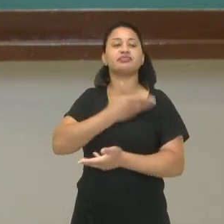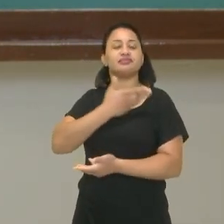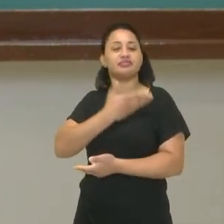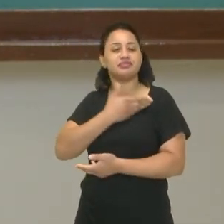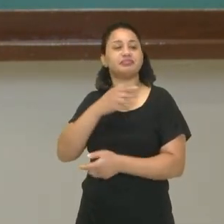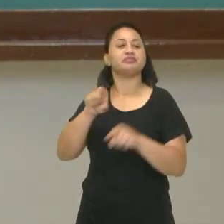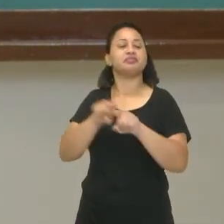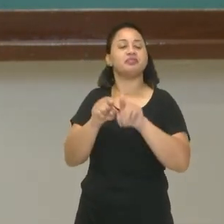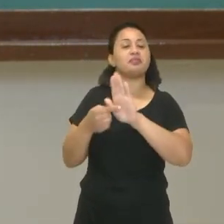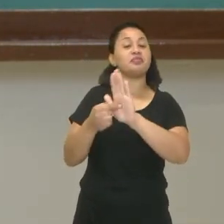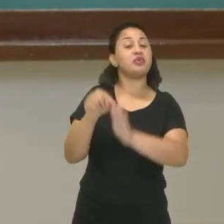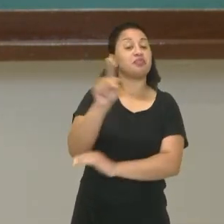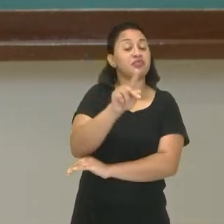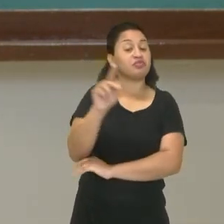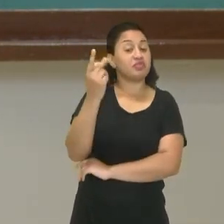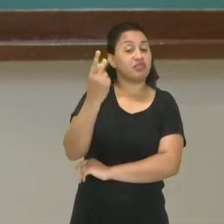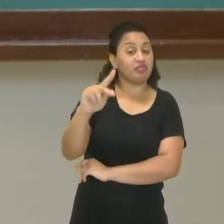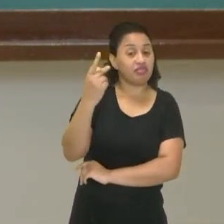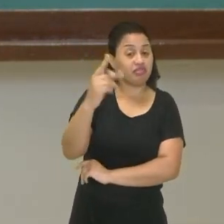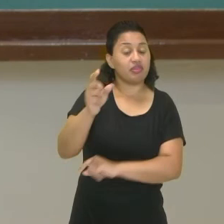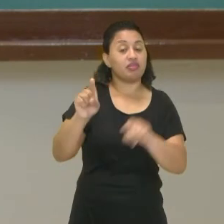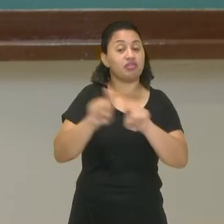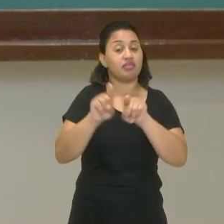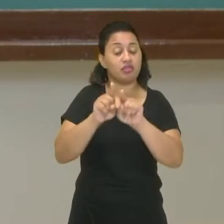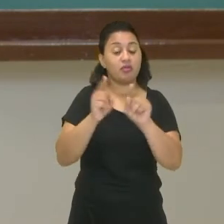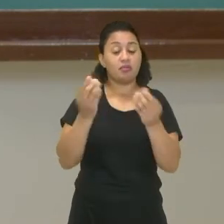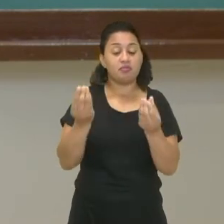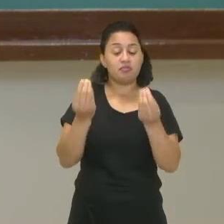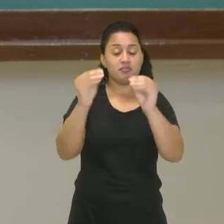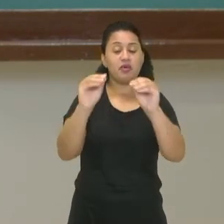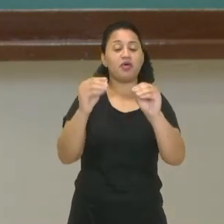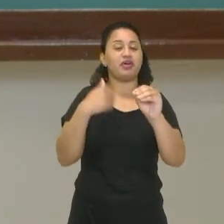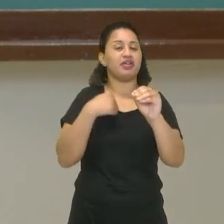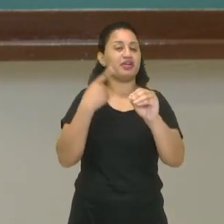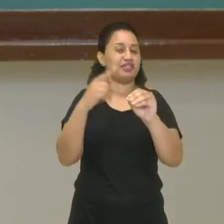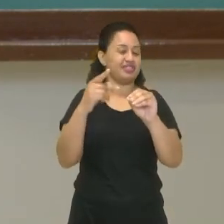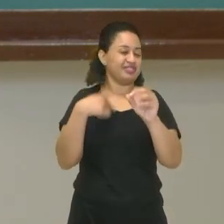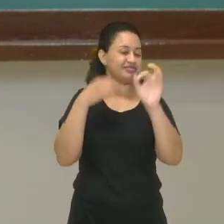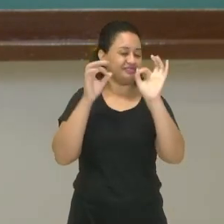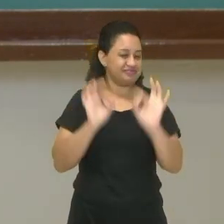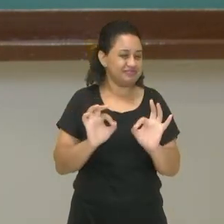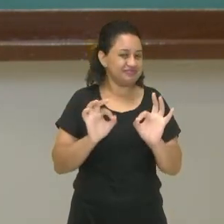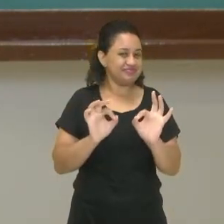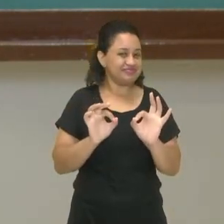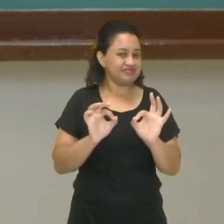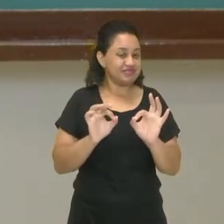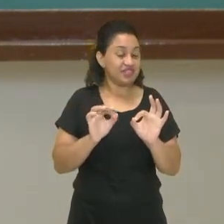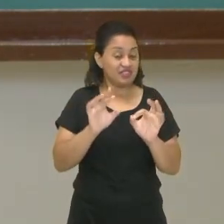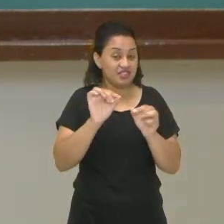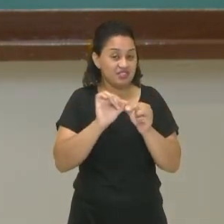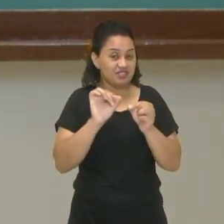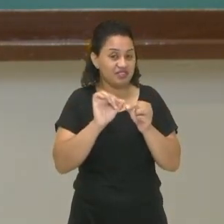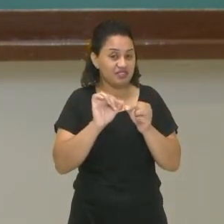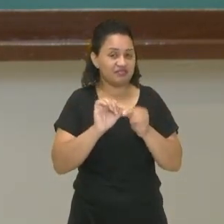seu professor, pode colocar no seu aplicativo favorito, combinado? Capricha aí!